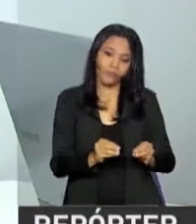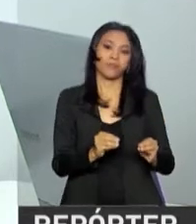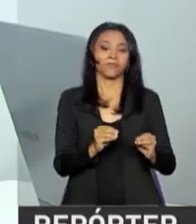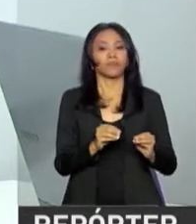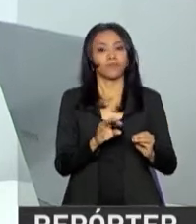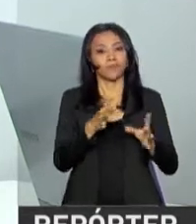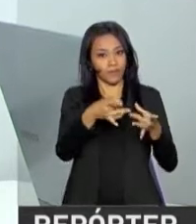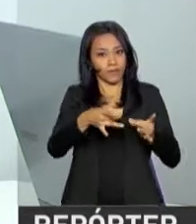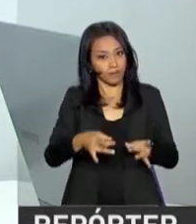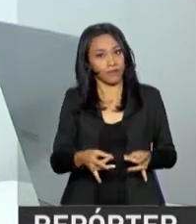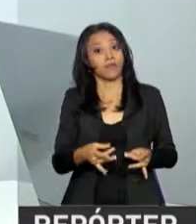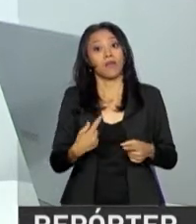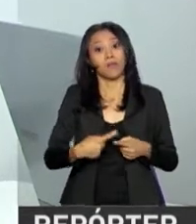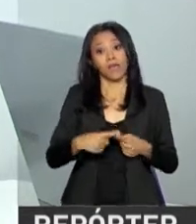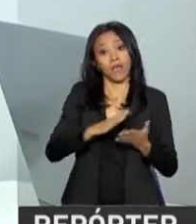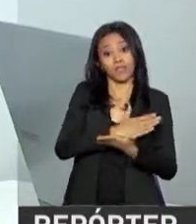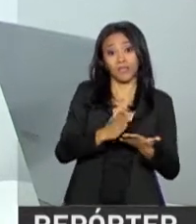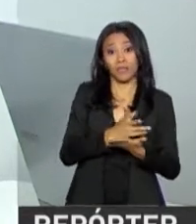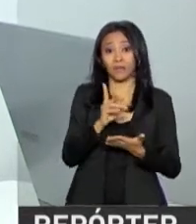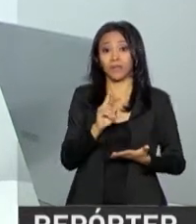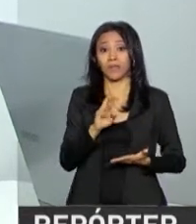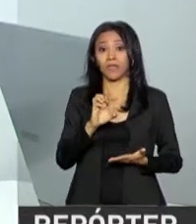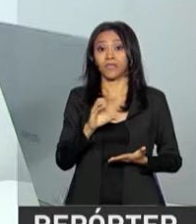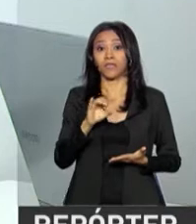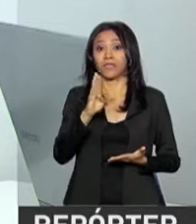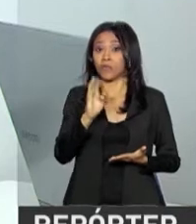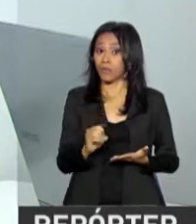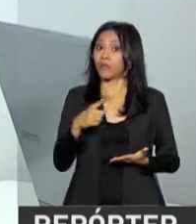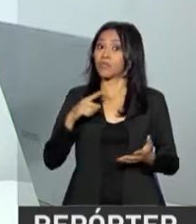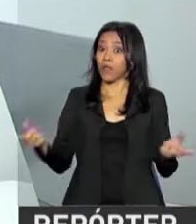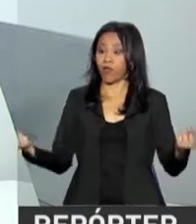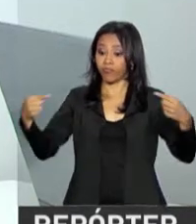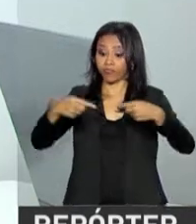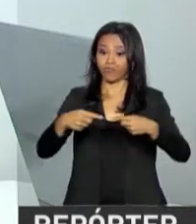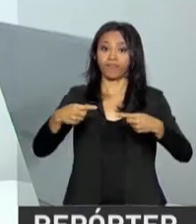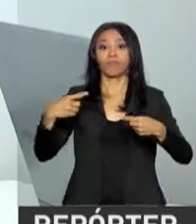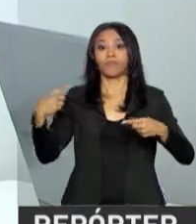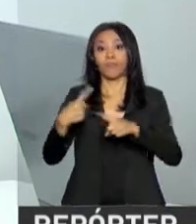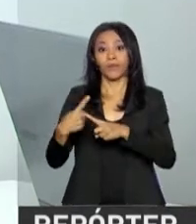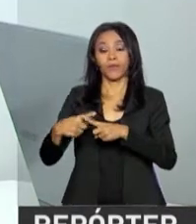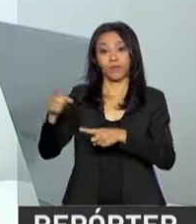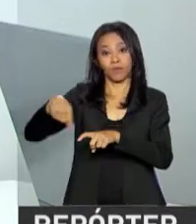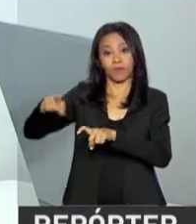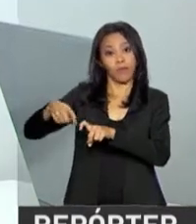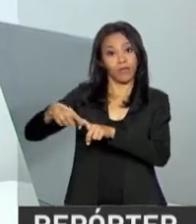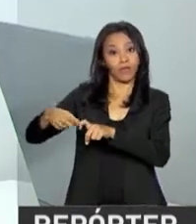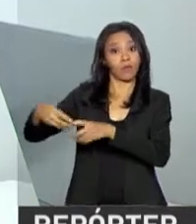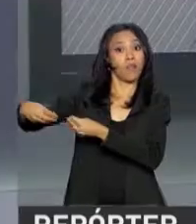deu esse recibo porque os recibos eles são cruzados depois com as declarações que os médicos envia esses autônomos estão